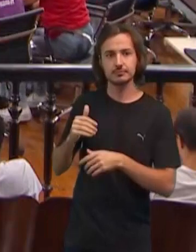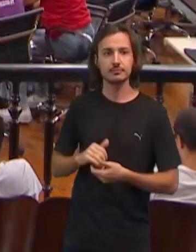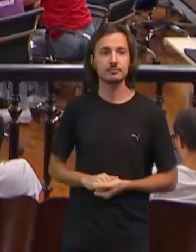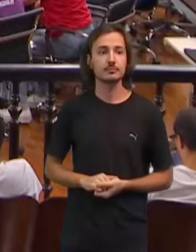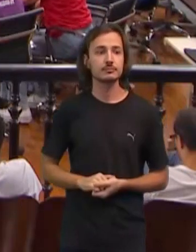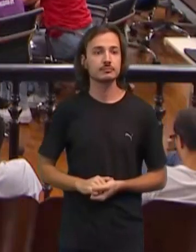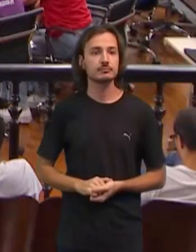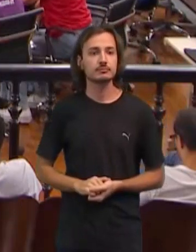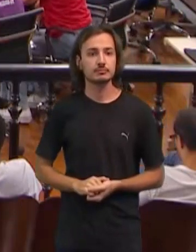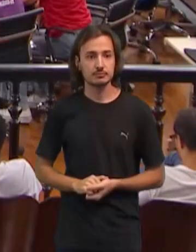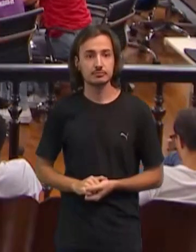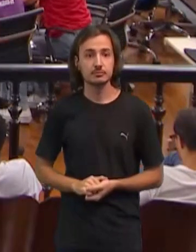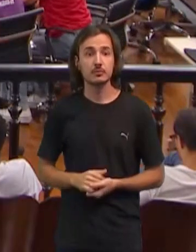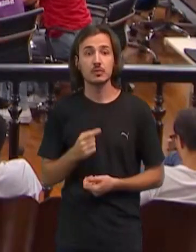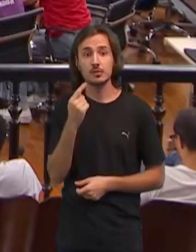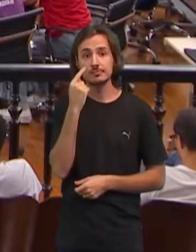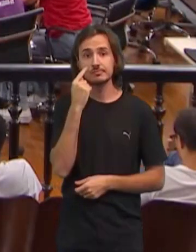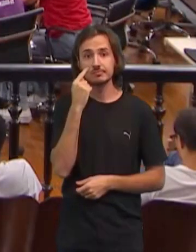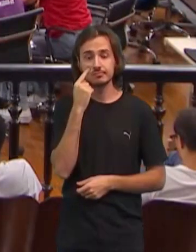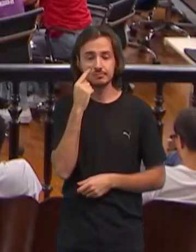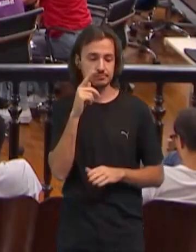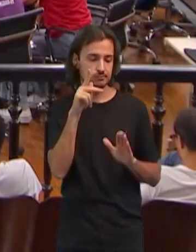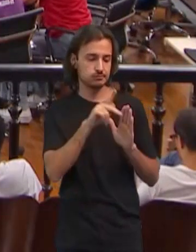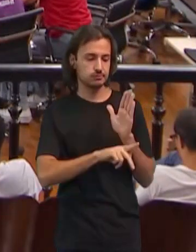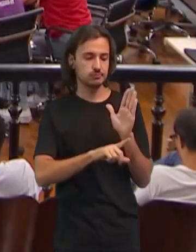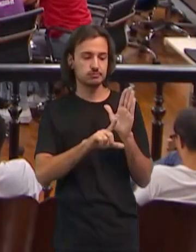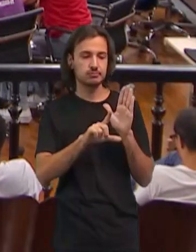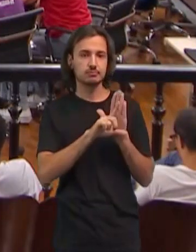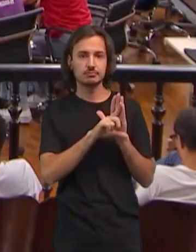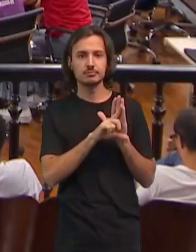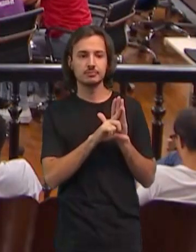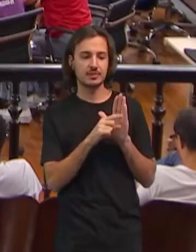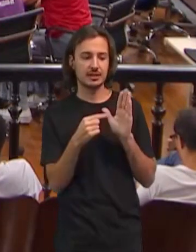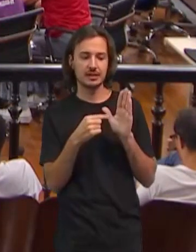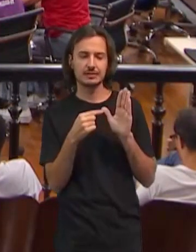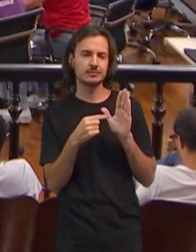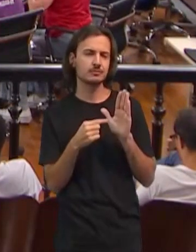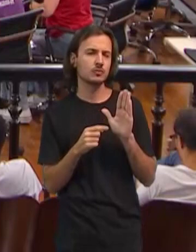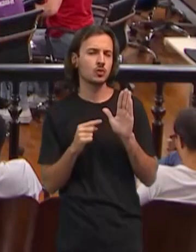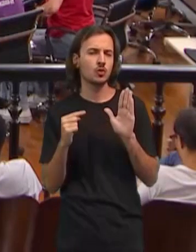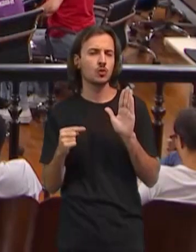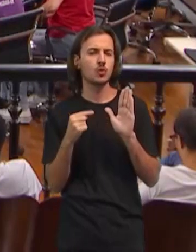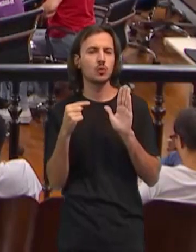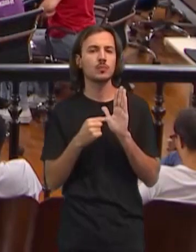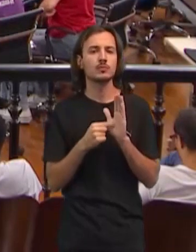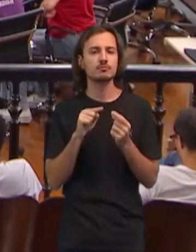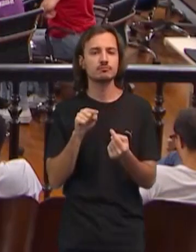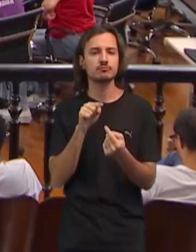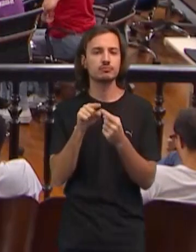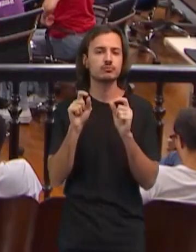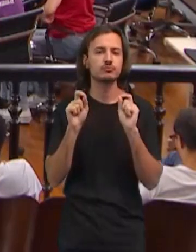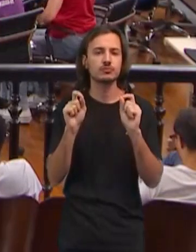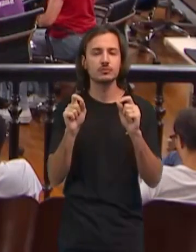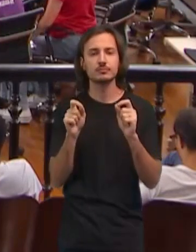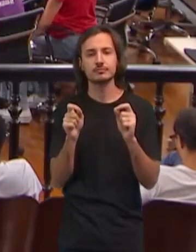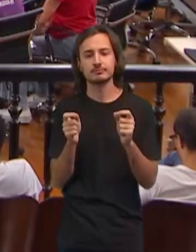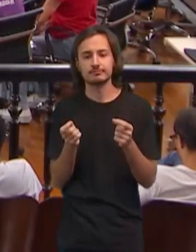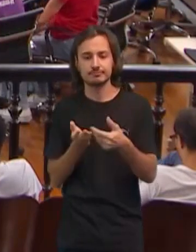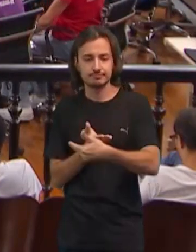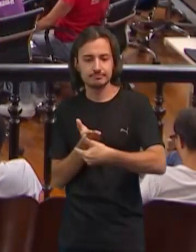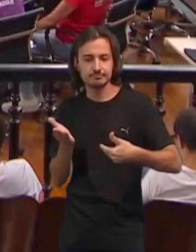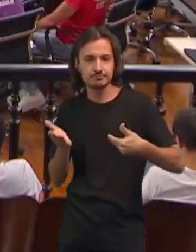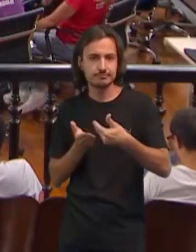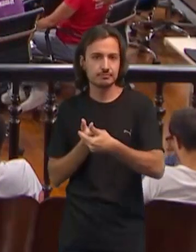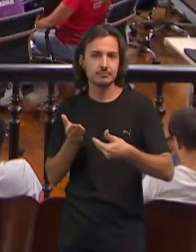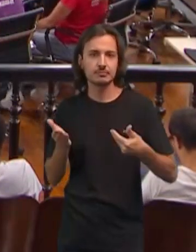esse projeto, ele, projeto de lei, ele tem como objetivo principal fomentar as conciliações e mediação com métodos